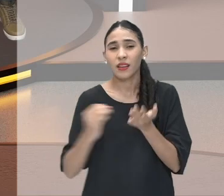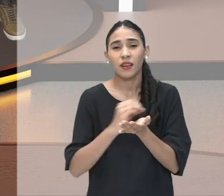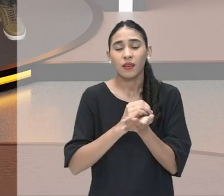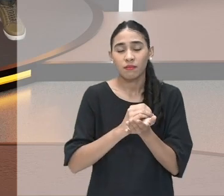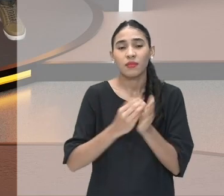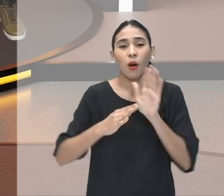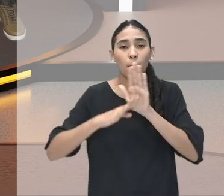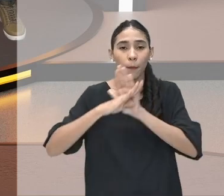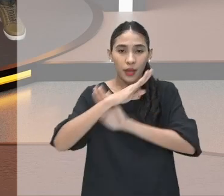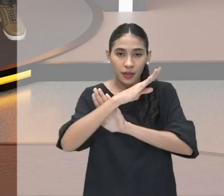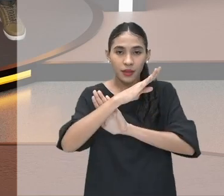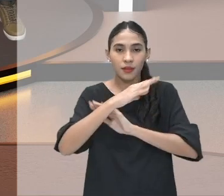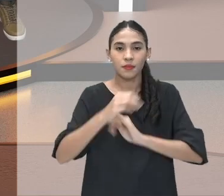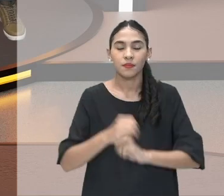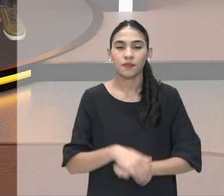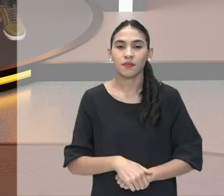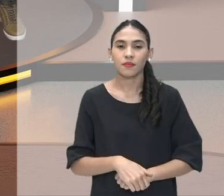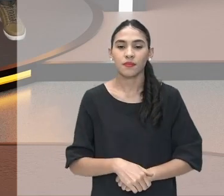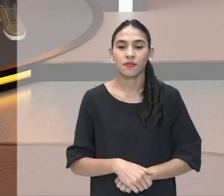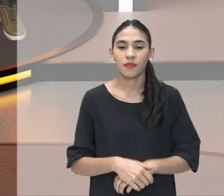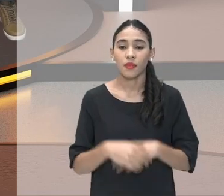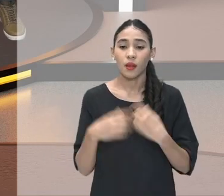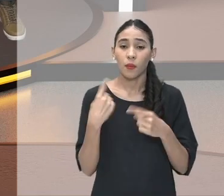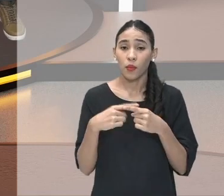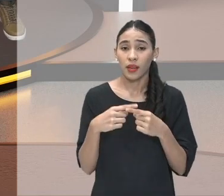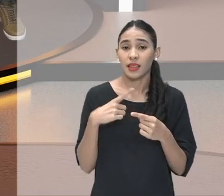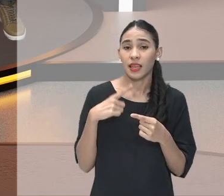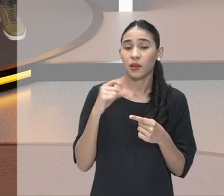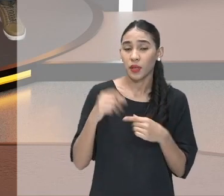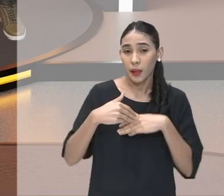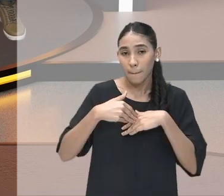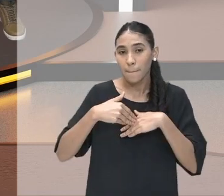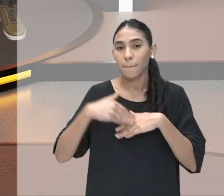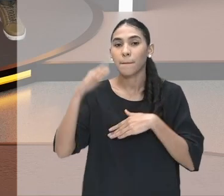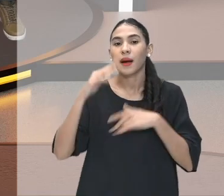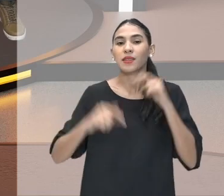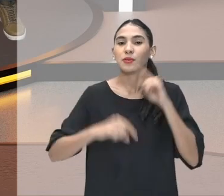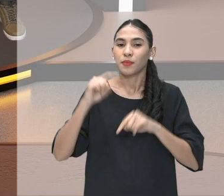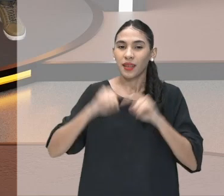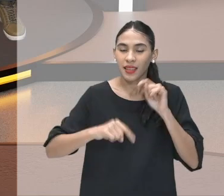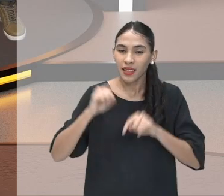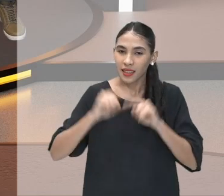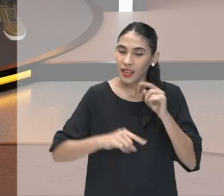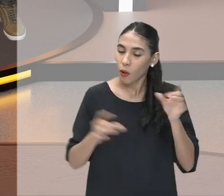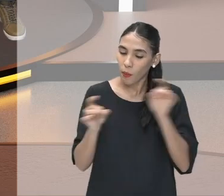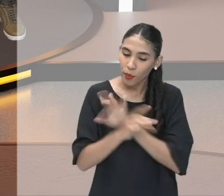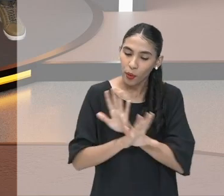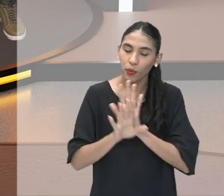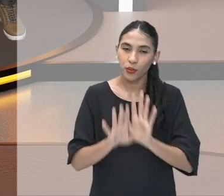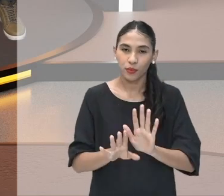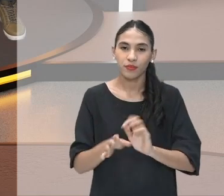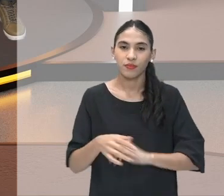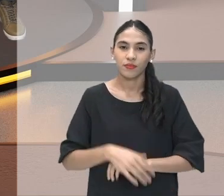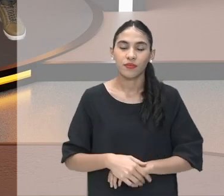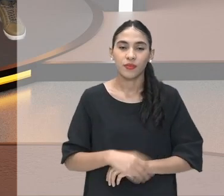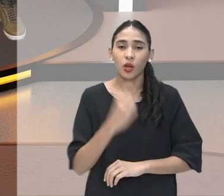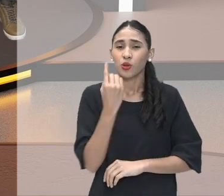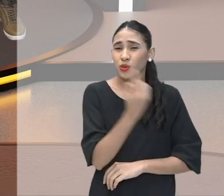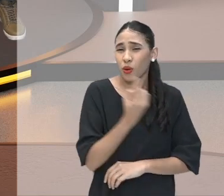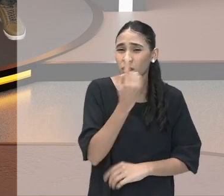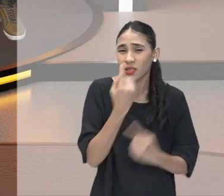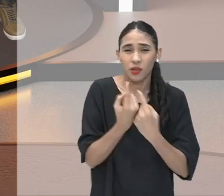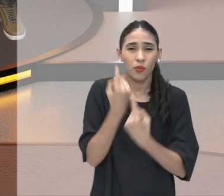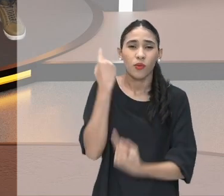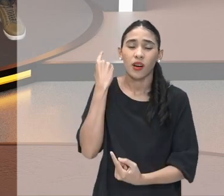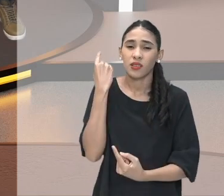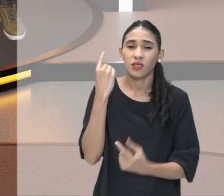Vai aumentar a produtividade, né? Porque você vai ter mais produtos no final do dia, quando uma pessoa só ia produzir